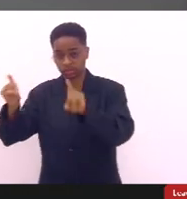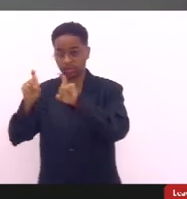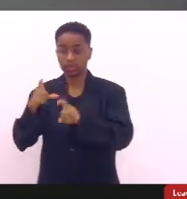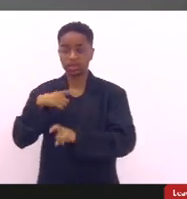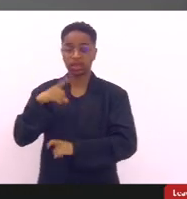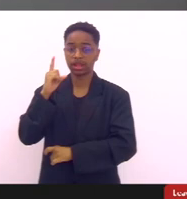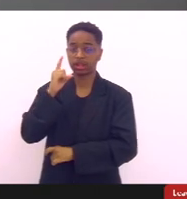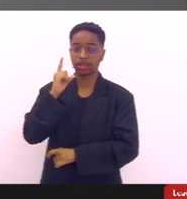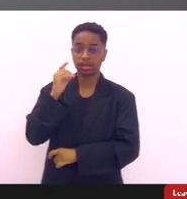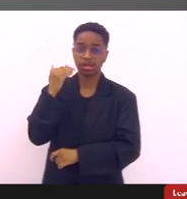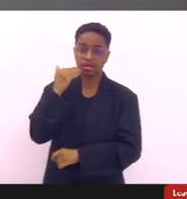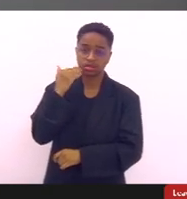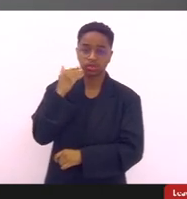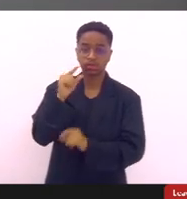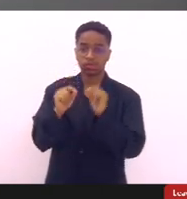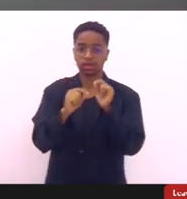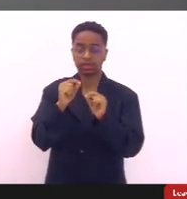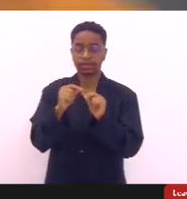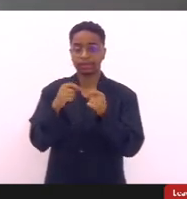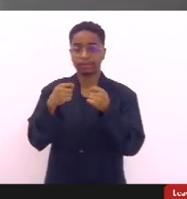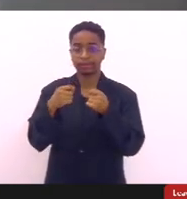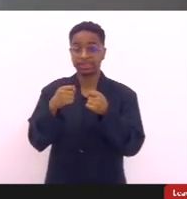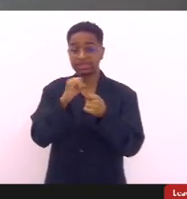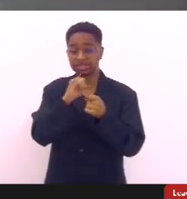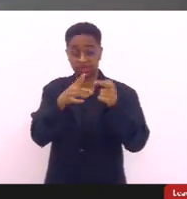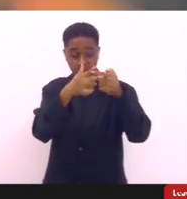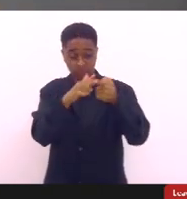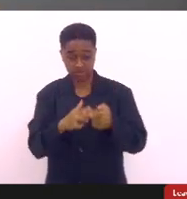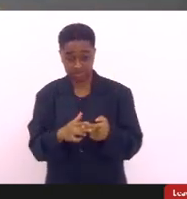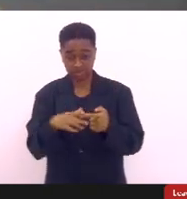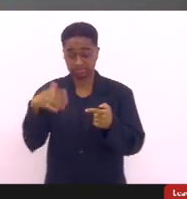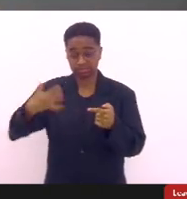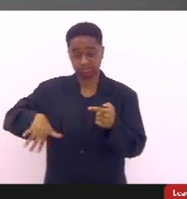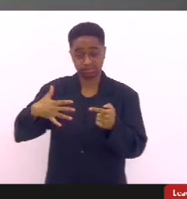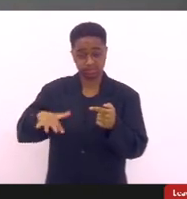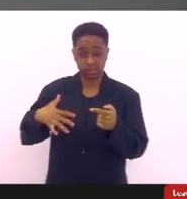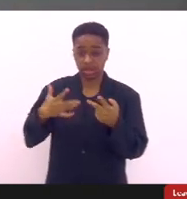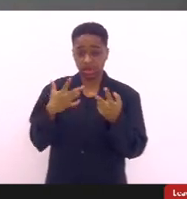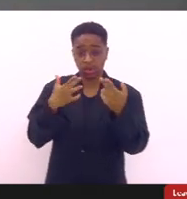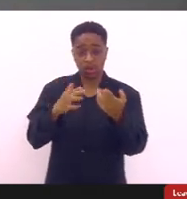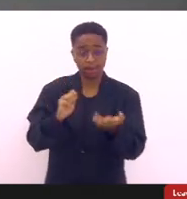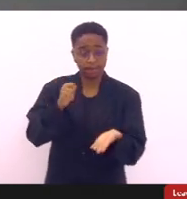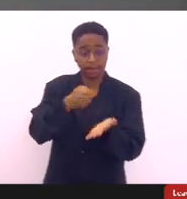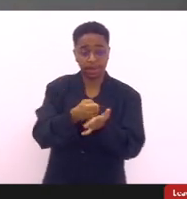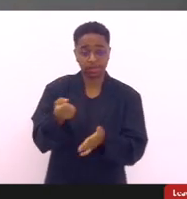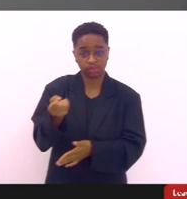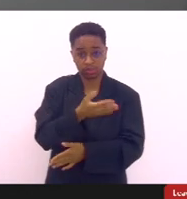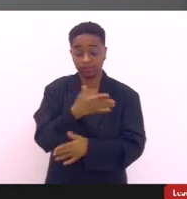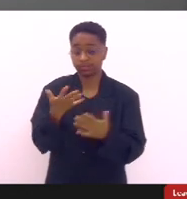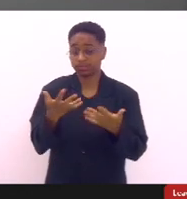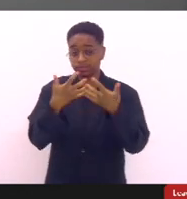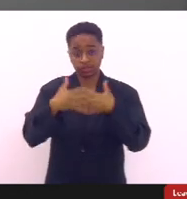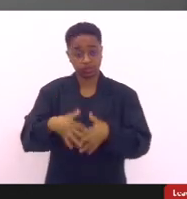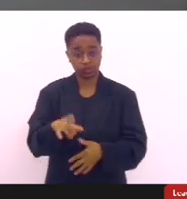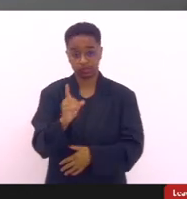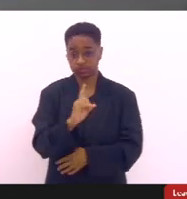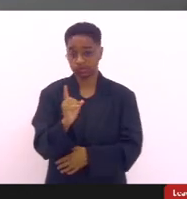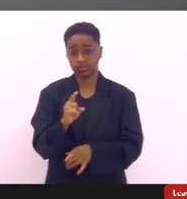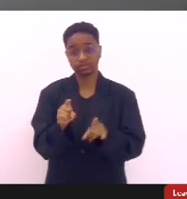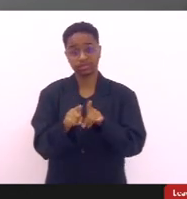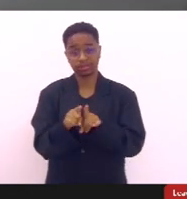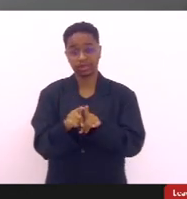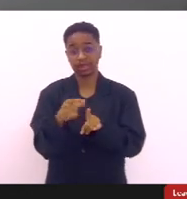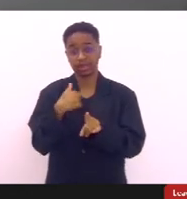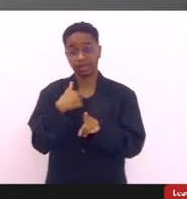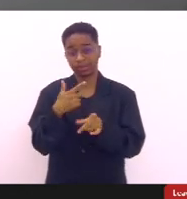é, para consertar, é quase o custo de um novo. Então, ele não está funcionando, pelo que eu entendi, ele não